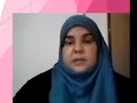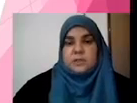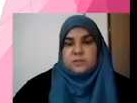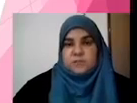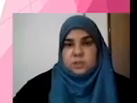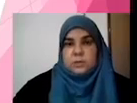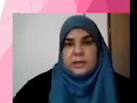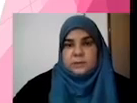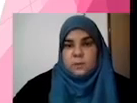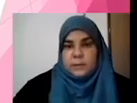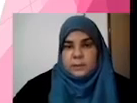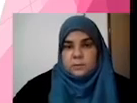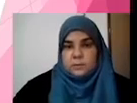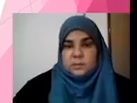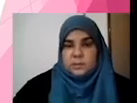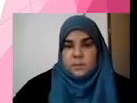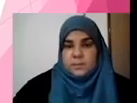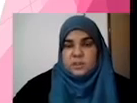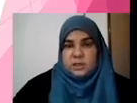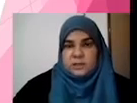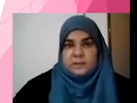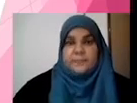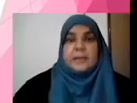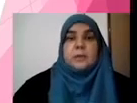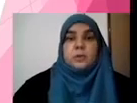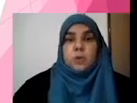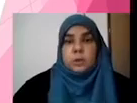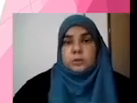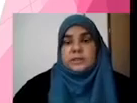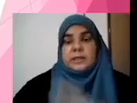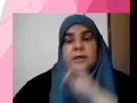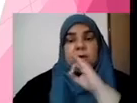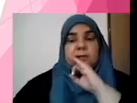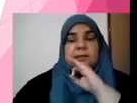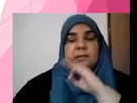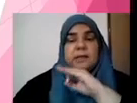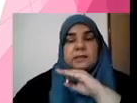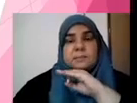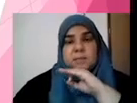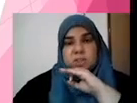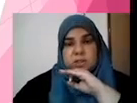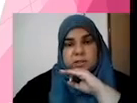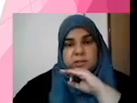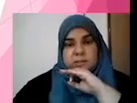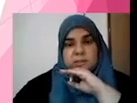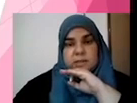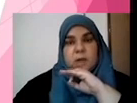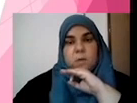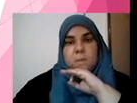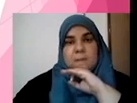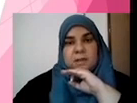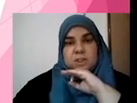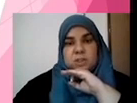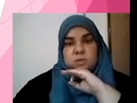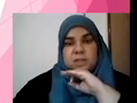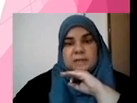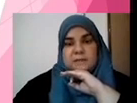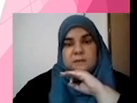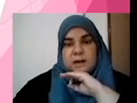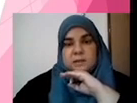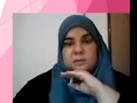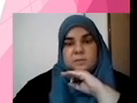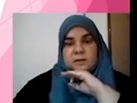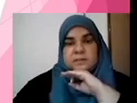cá? Dividir o lado ao meio. Isso é uma mediana. Todo triângulo tem 3 medianas, tá? Uma partindo de